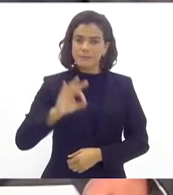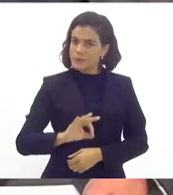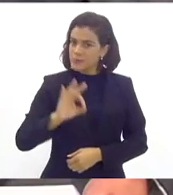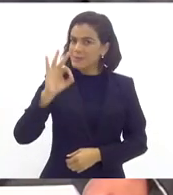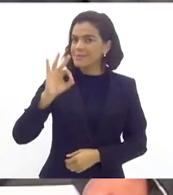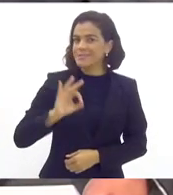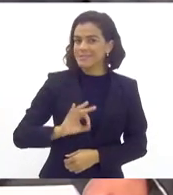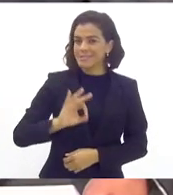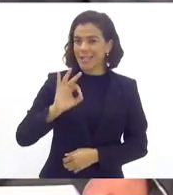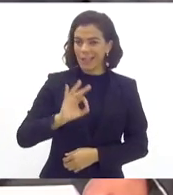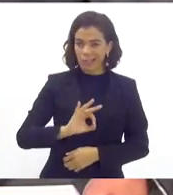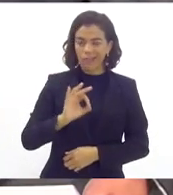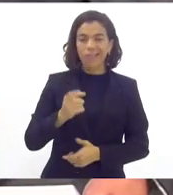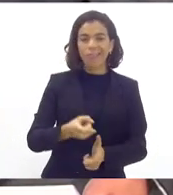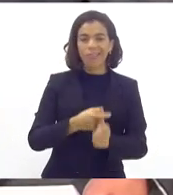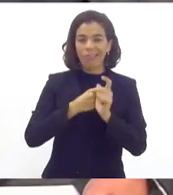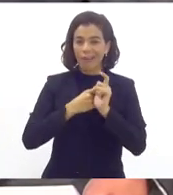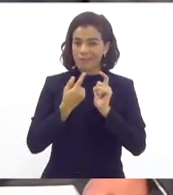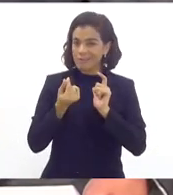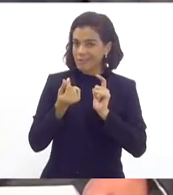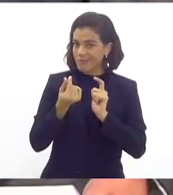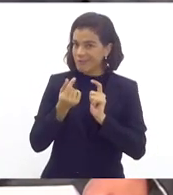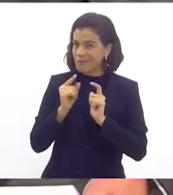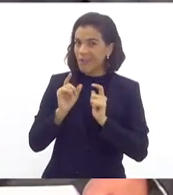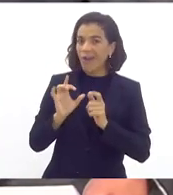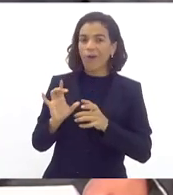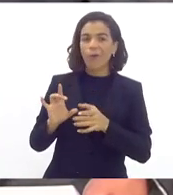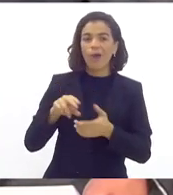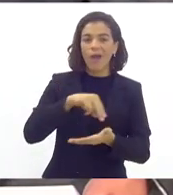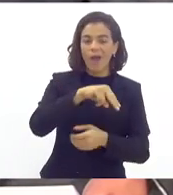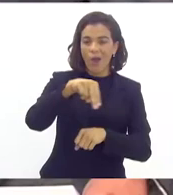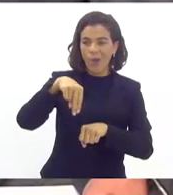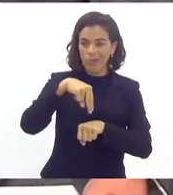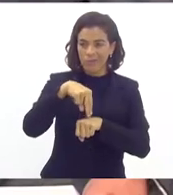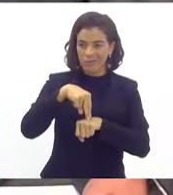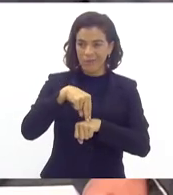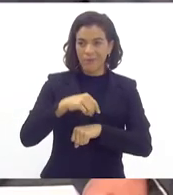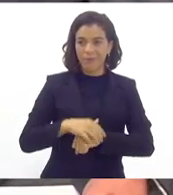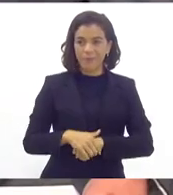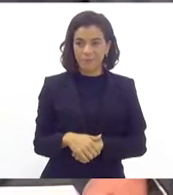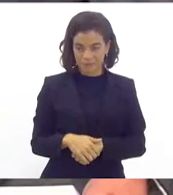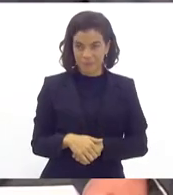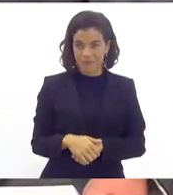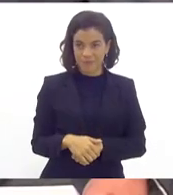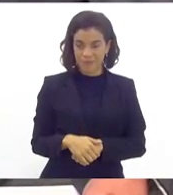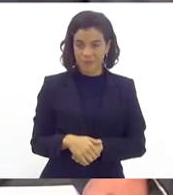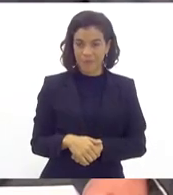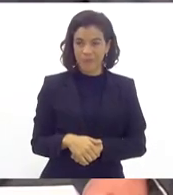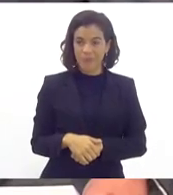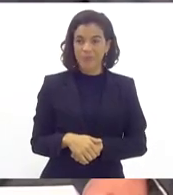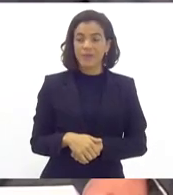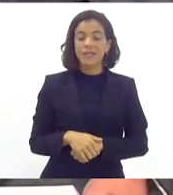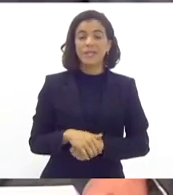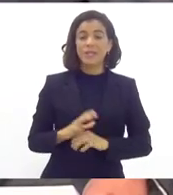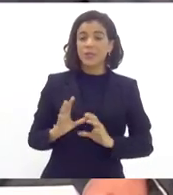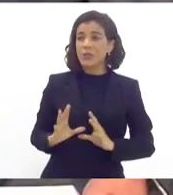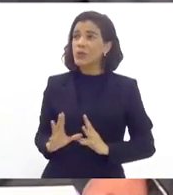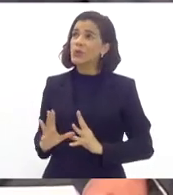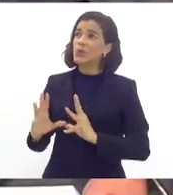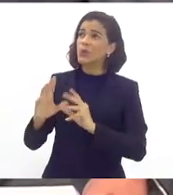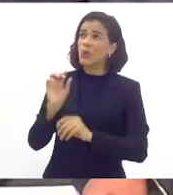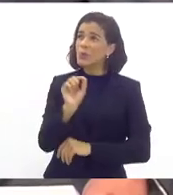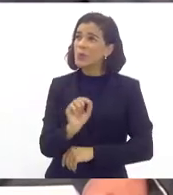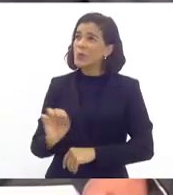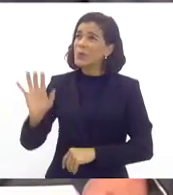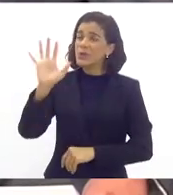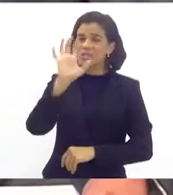93% das dívidas com a União. Bom, e todos esses estados, e o